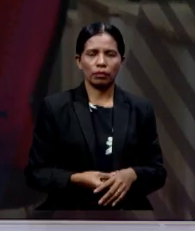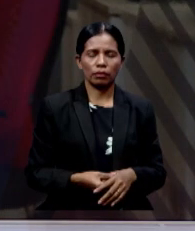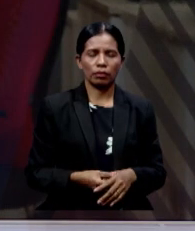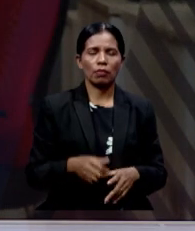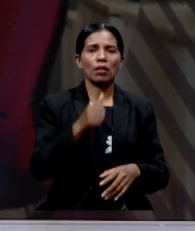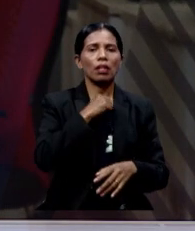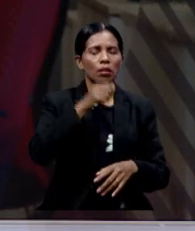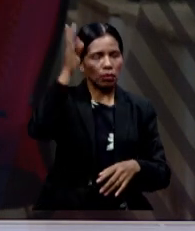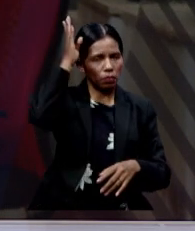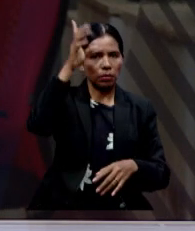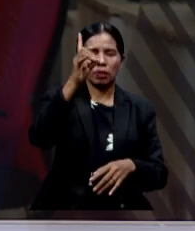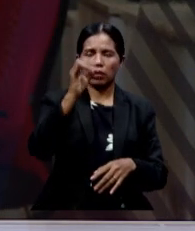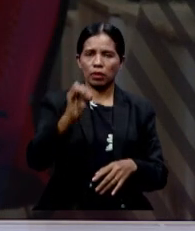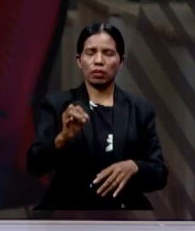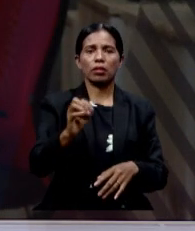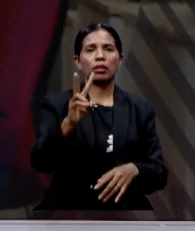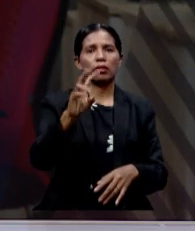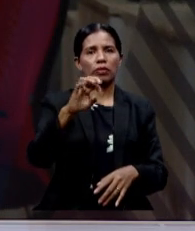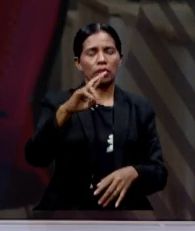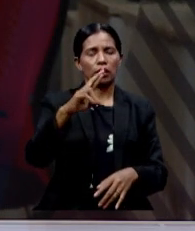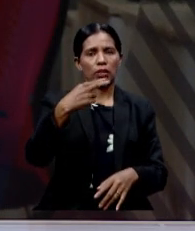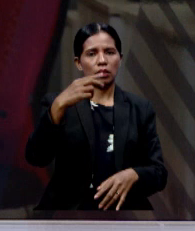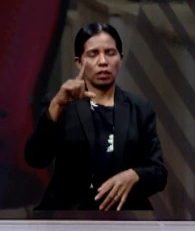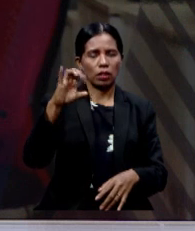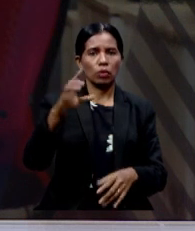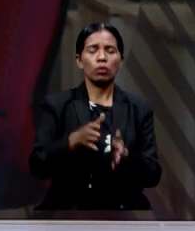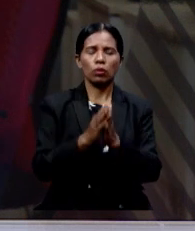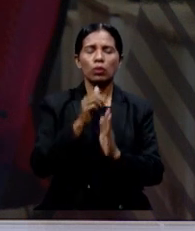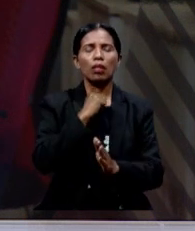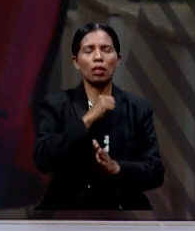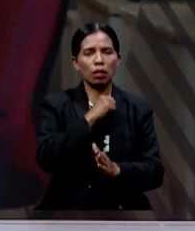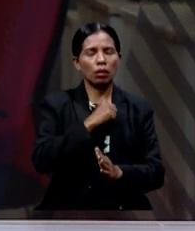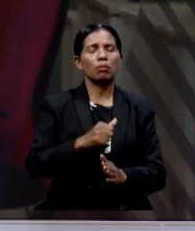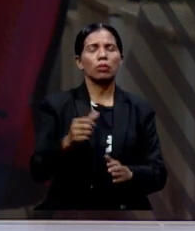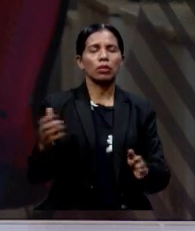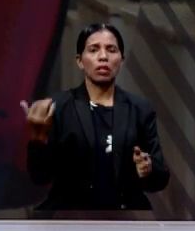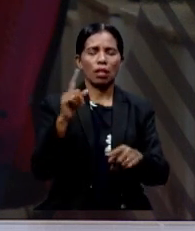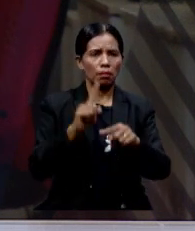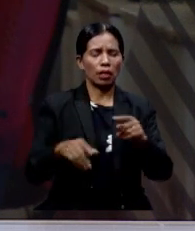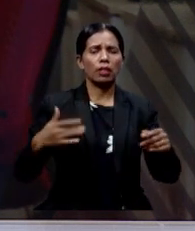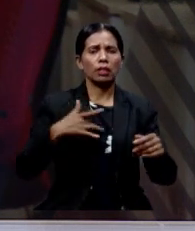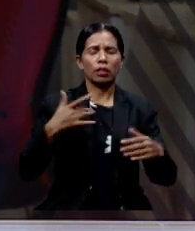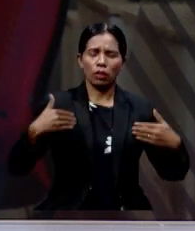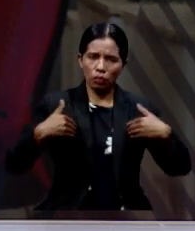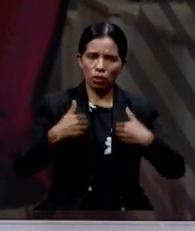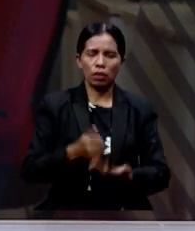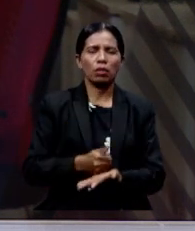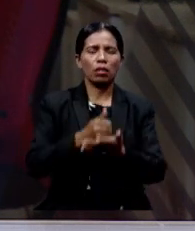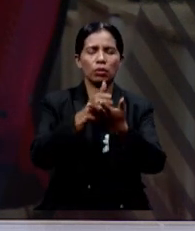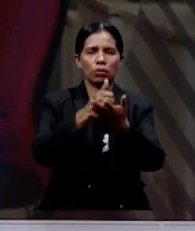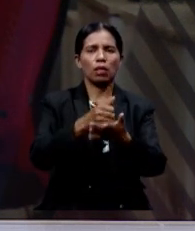Arcebispo Metropolita Dili, Dom Virgílio Cardeal, hu sua mululixira, la belesente colen servi povo, ho di haklaken maromak